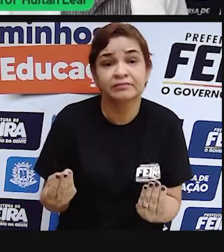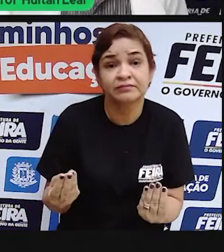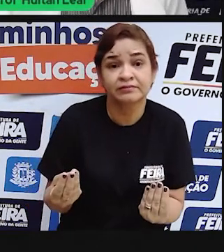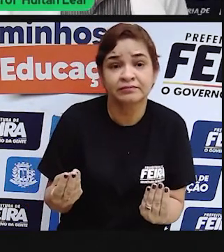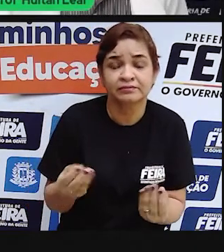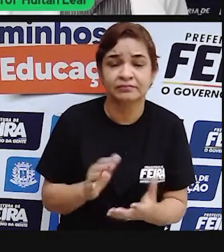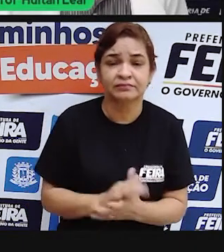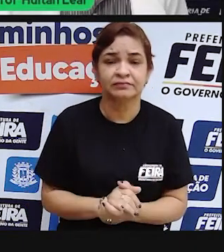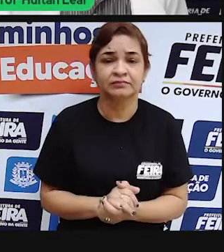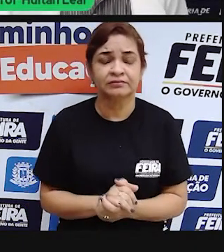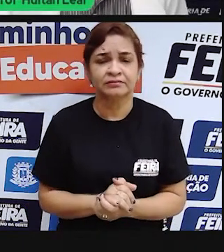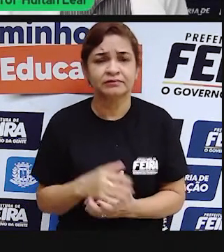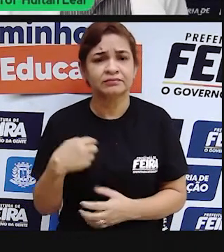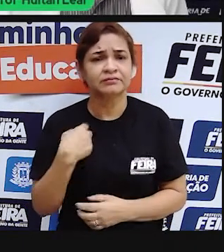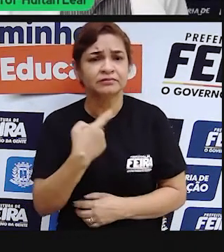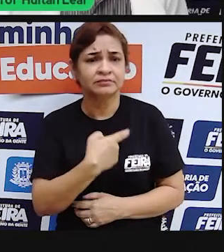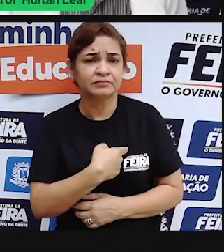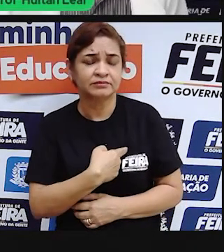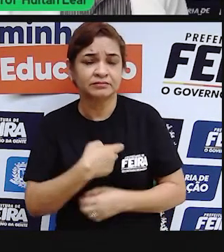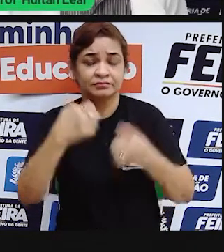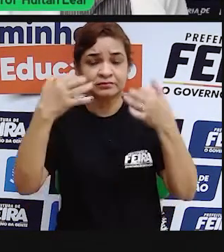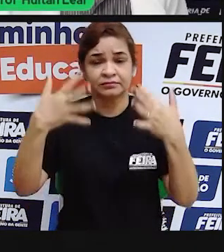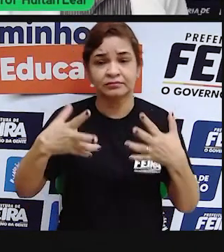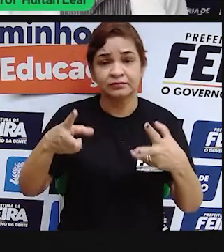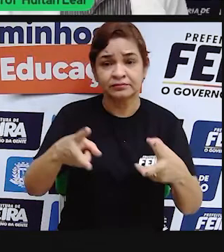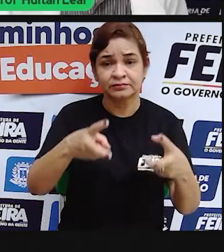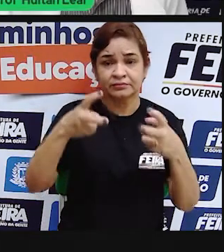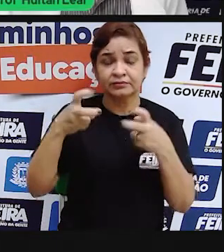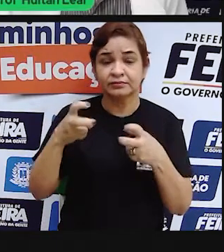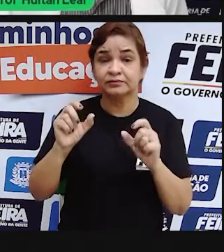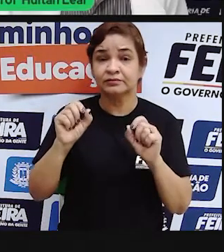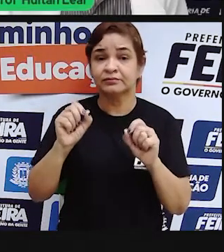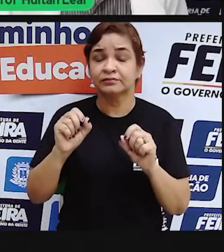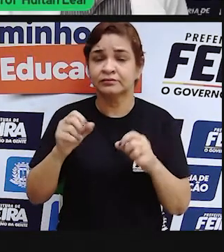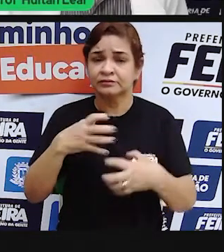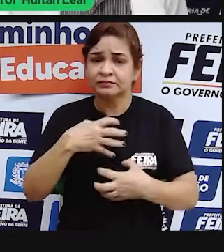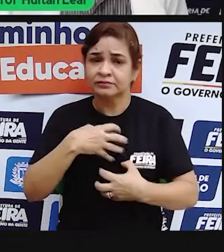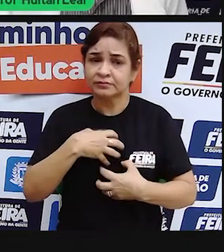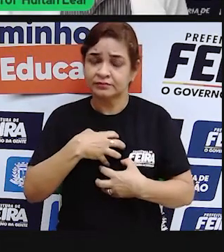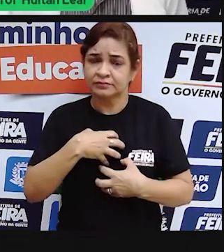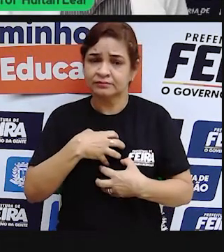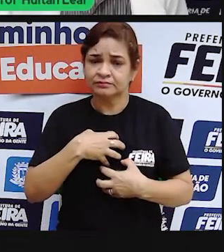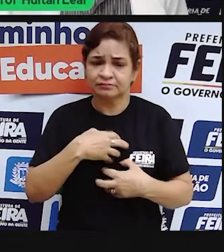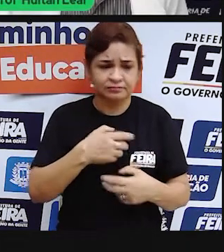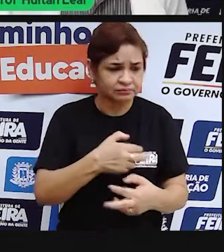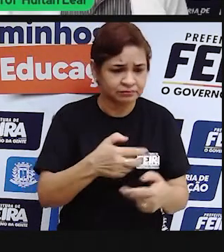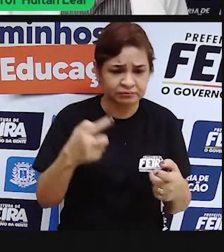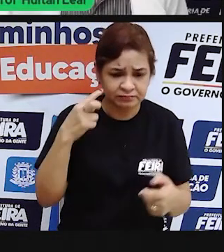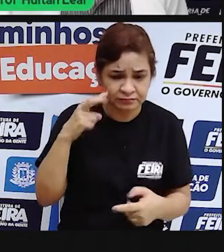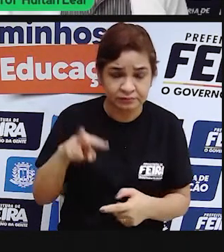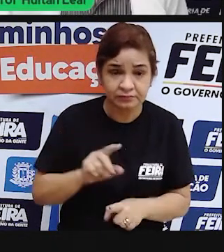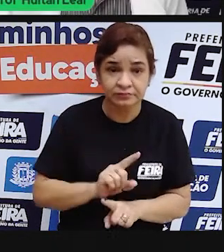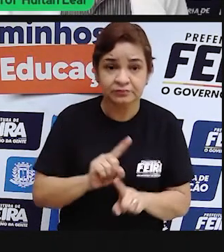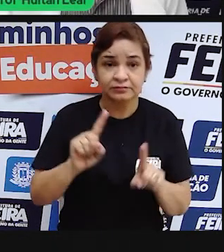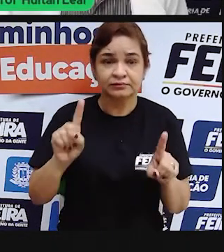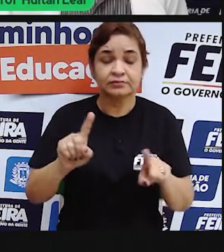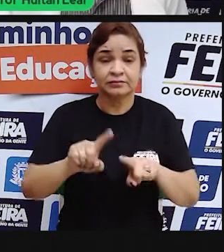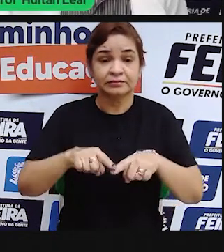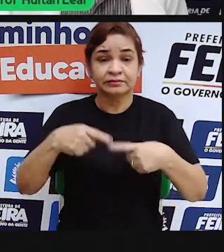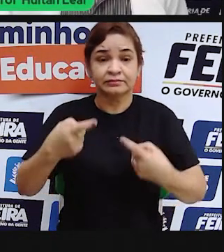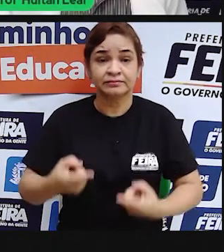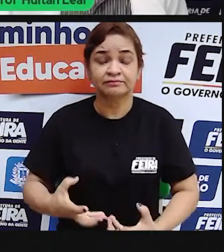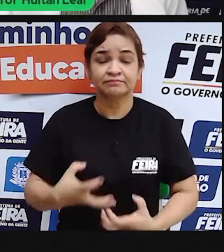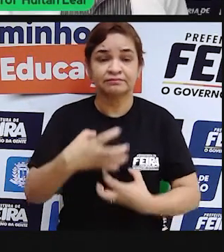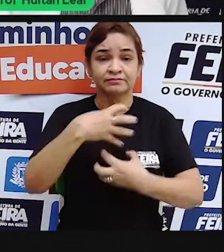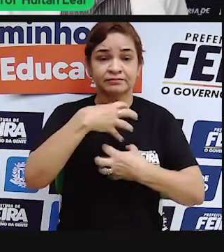exemplo, nós percebemos que sentimento não é algo material, é